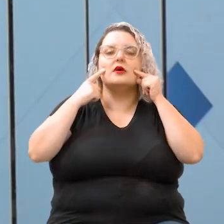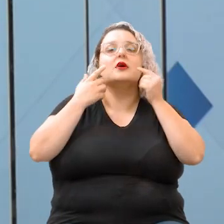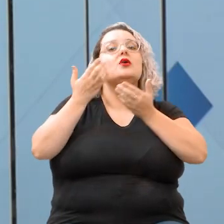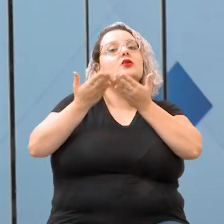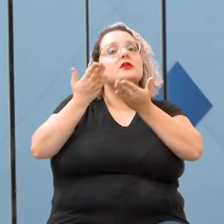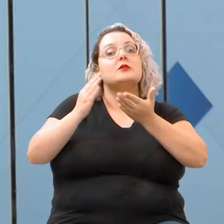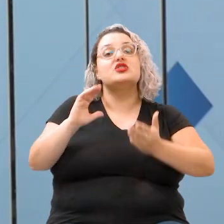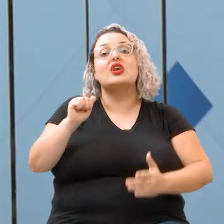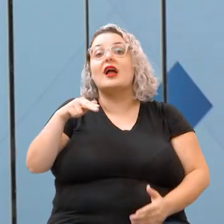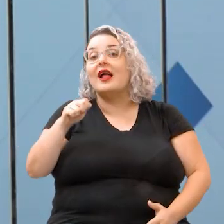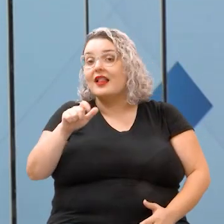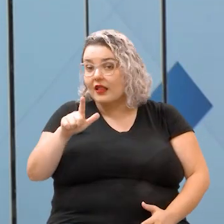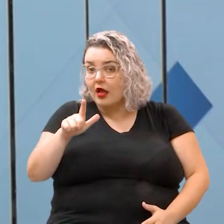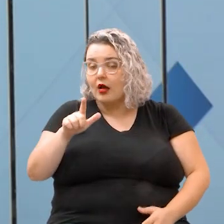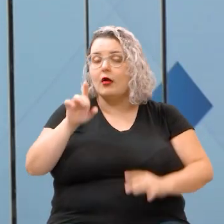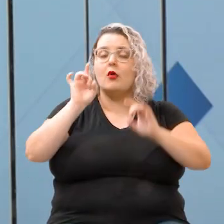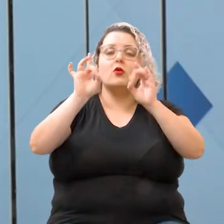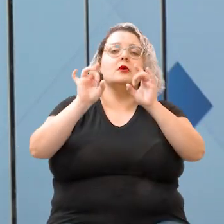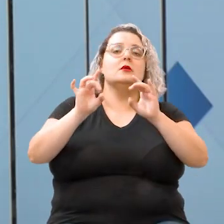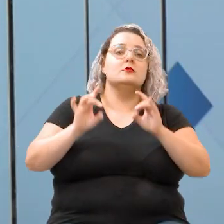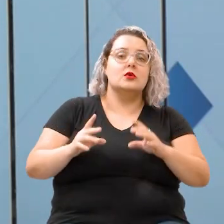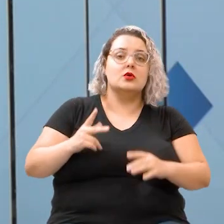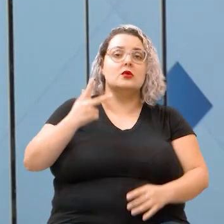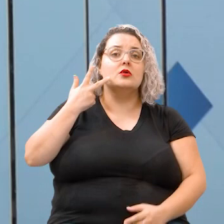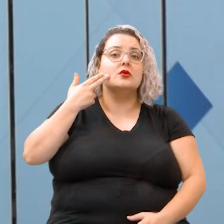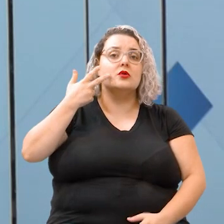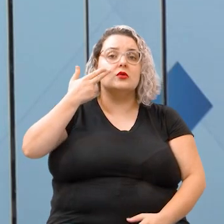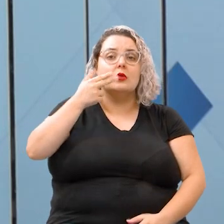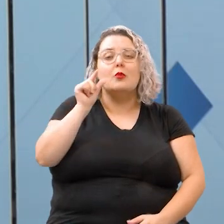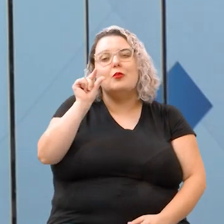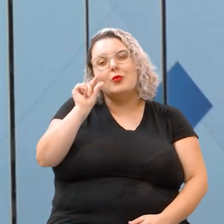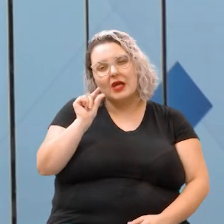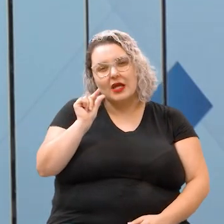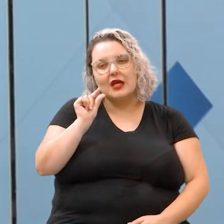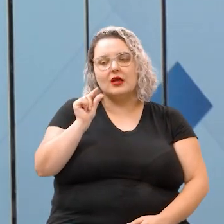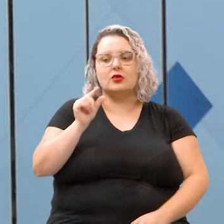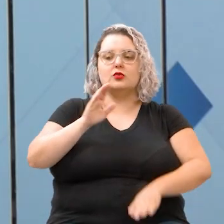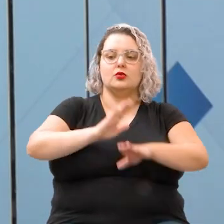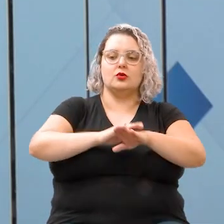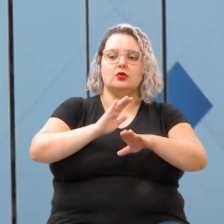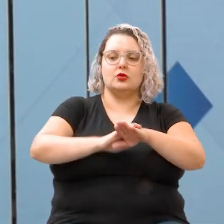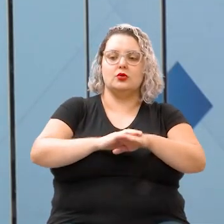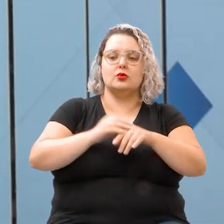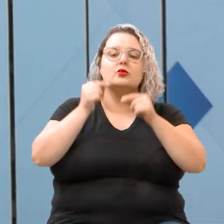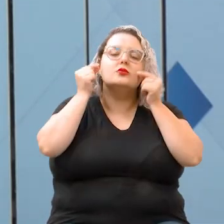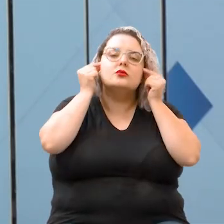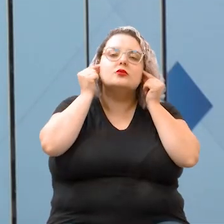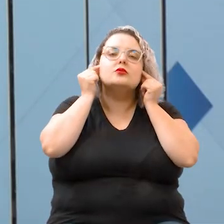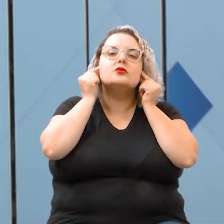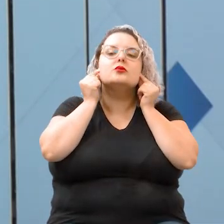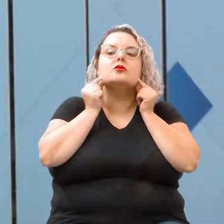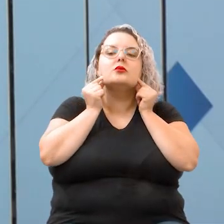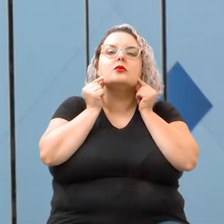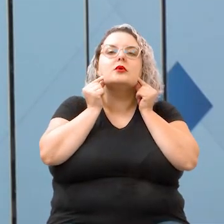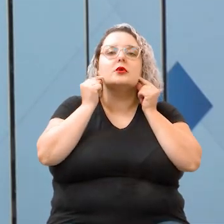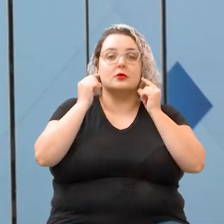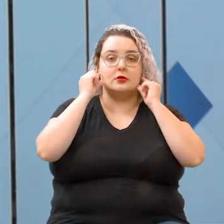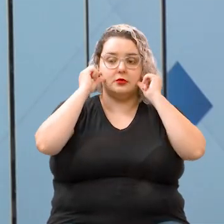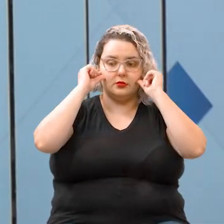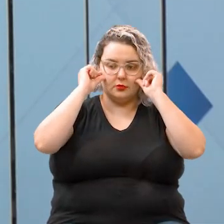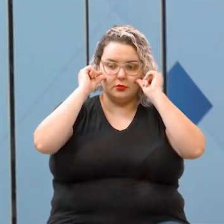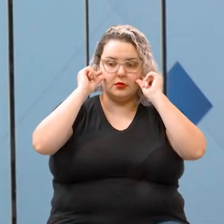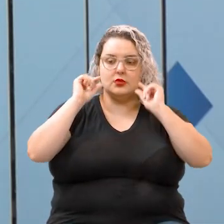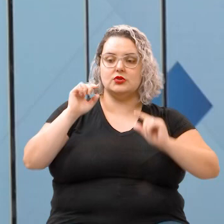canal. A gente tem especialidade de cirurgia oral menor, com a atuação do bucomaxilo, fazendo os casos mais complexos